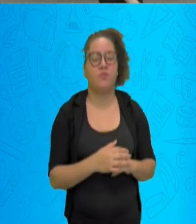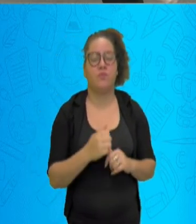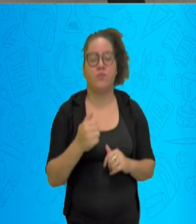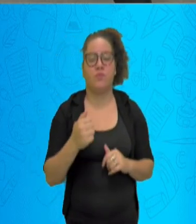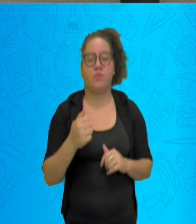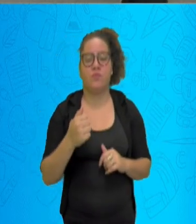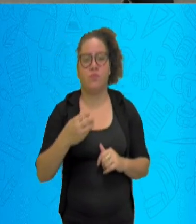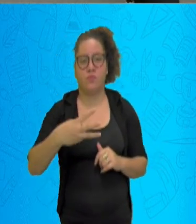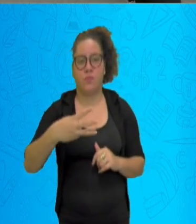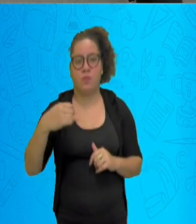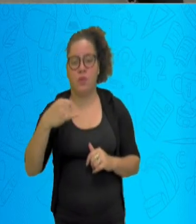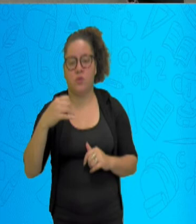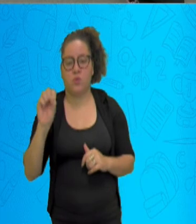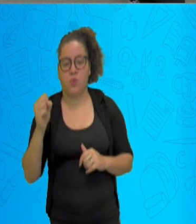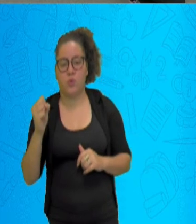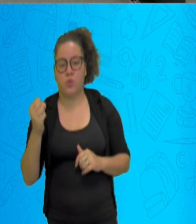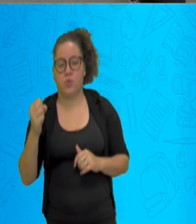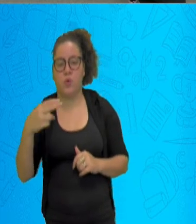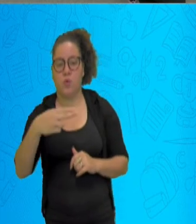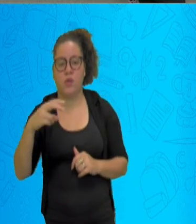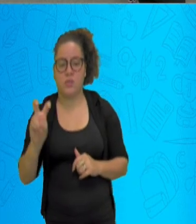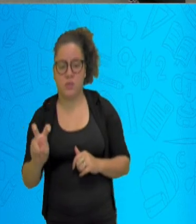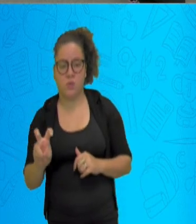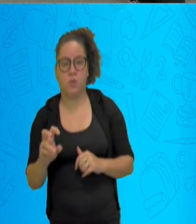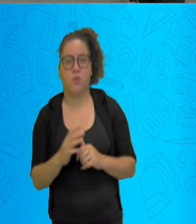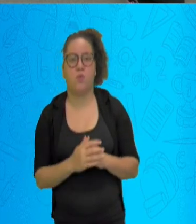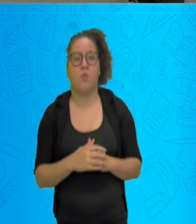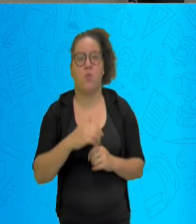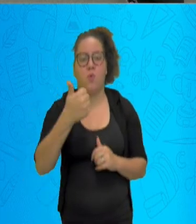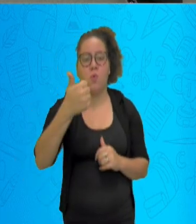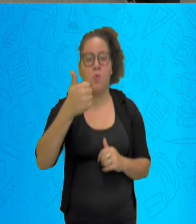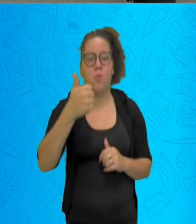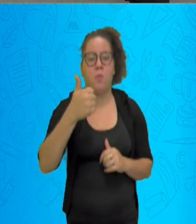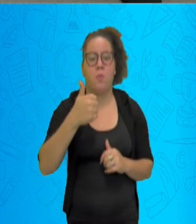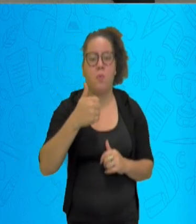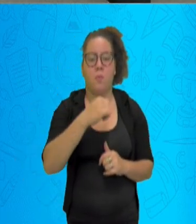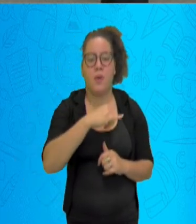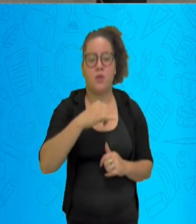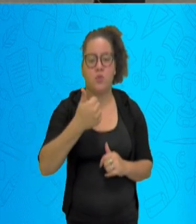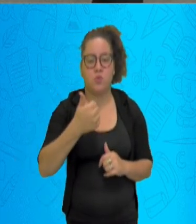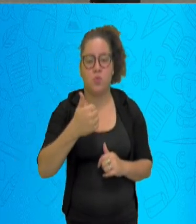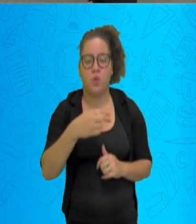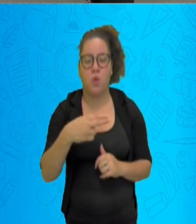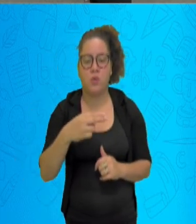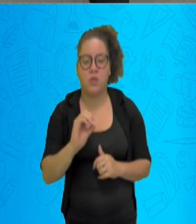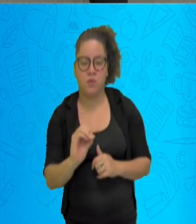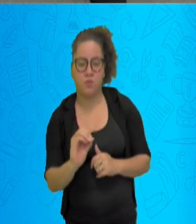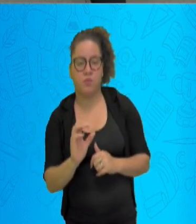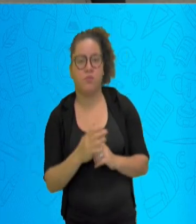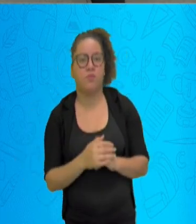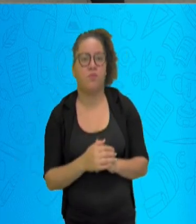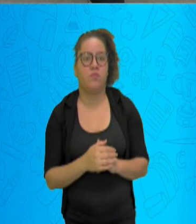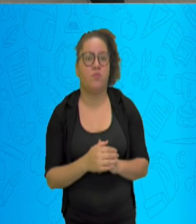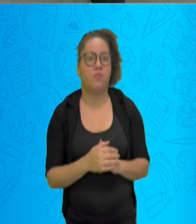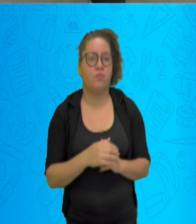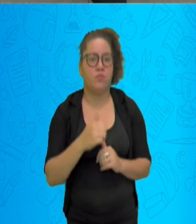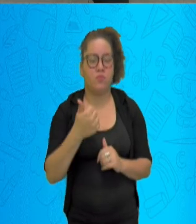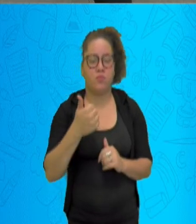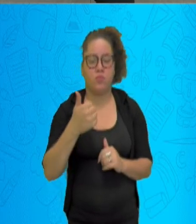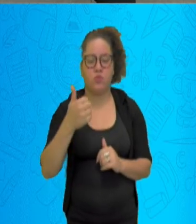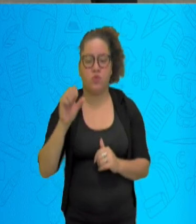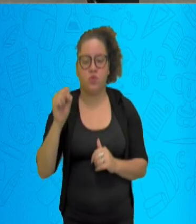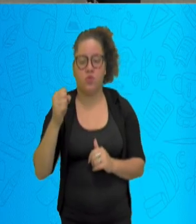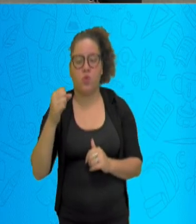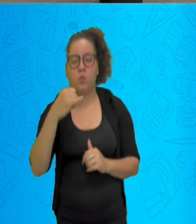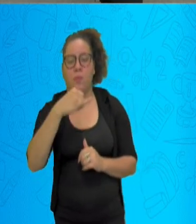menos 8, 5. E 1 menos 1, 0. Então aqui, olha, 18